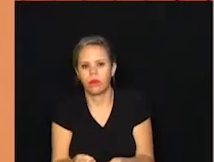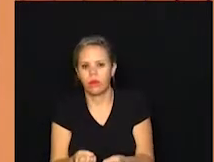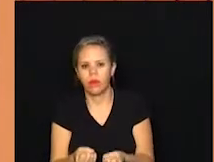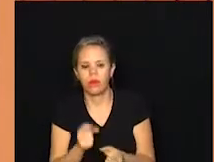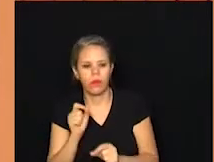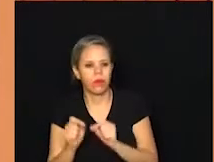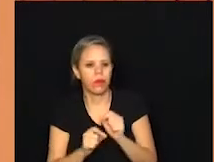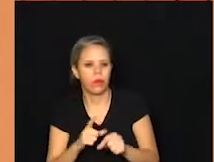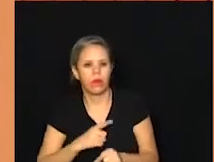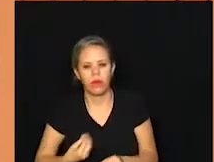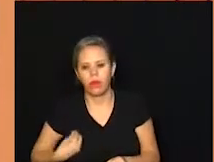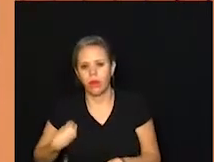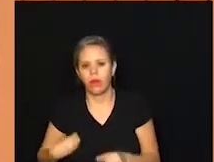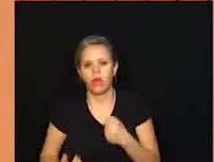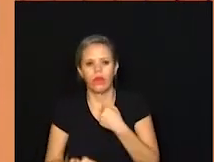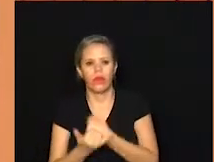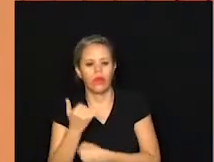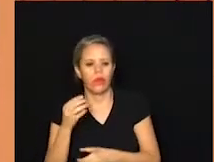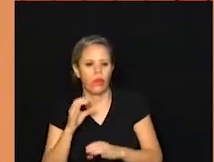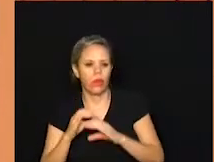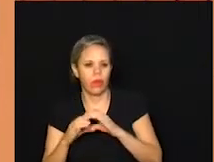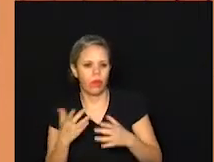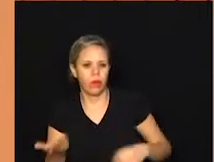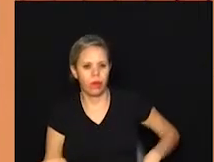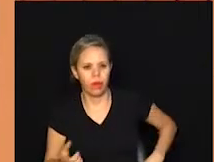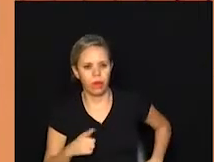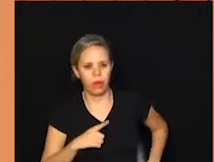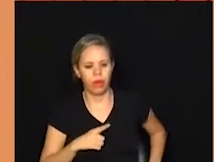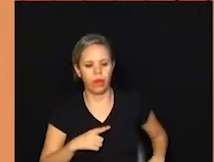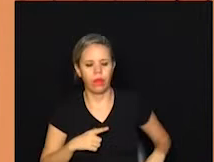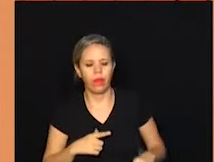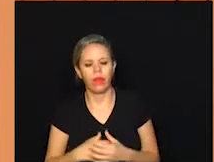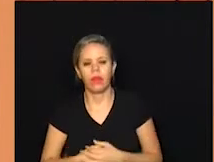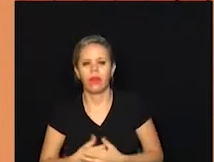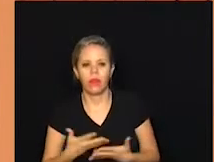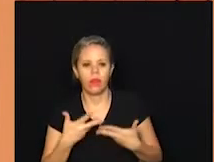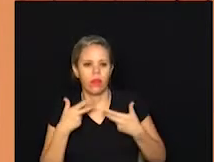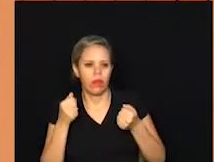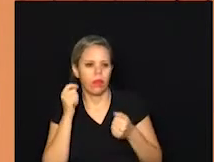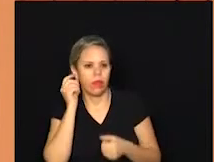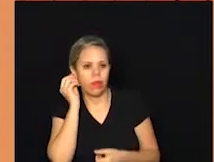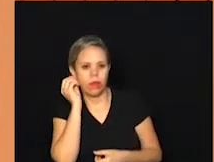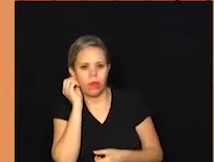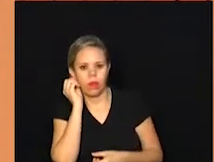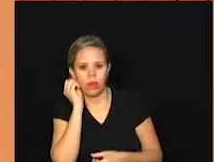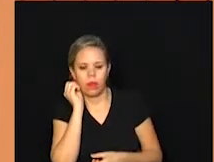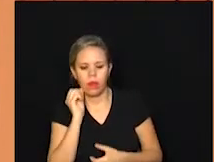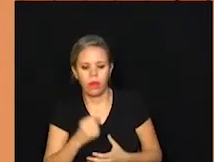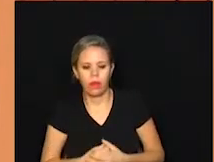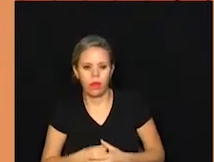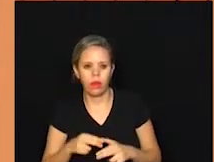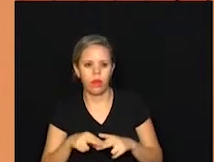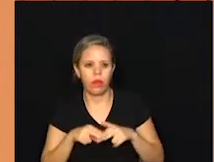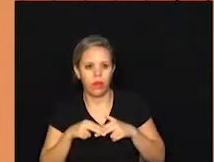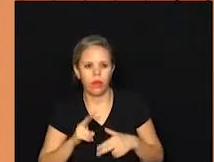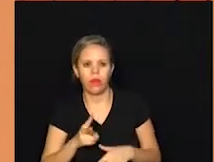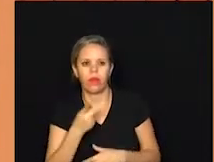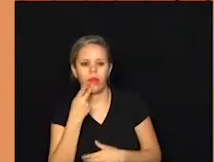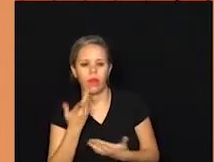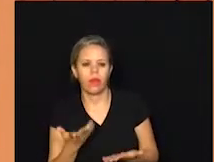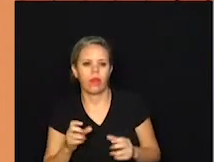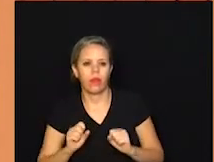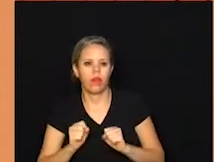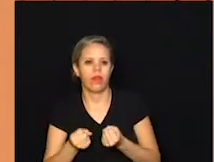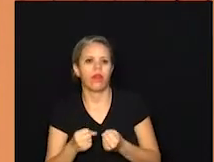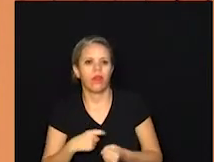que existem falhas na comunicação, mas nada que a gente não possa melhorar. Então, por isso que eu sempre digo e reforço